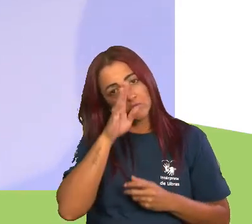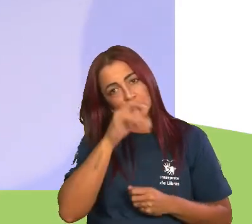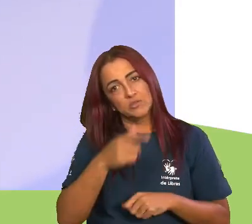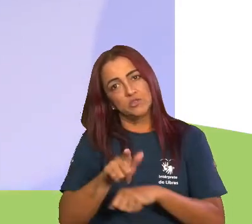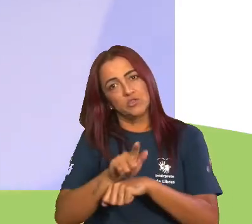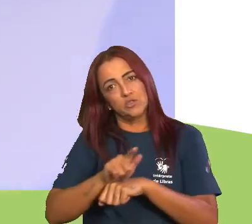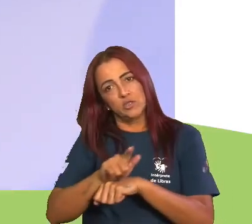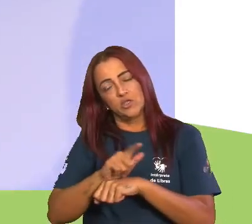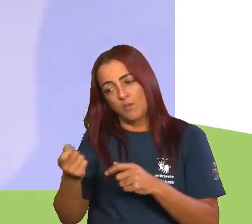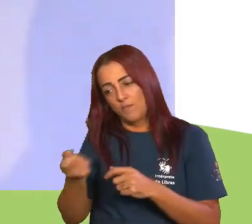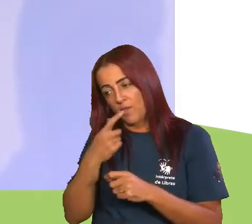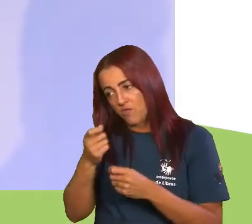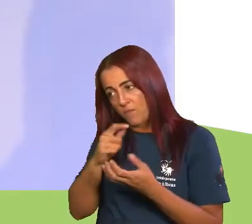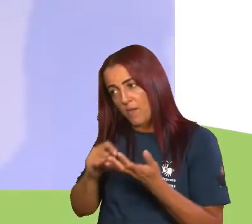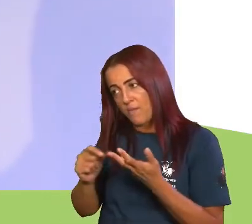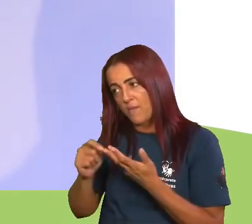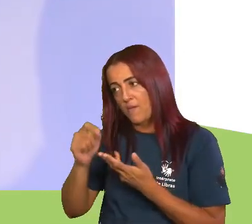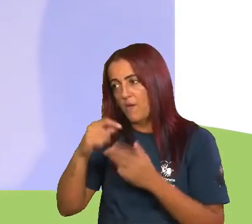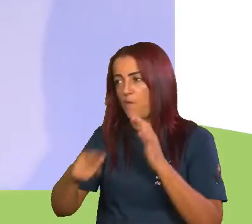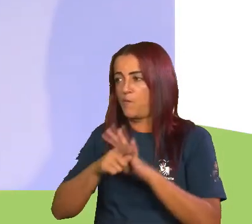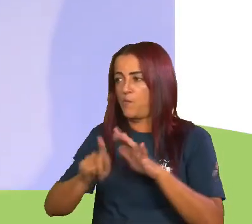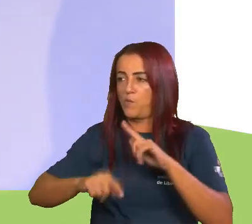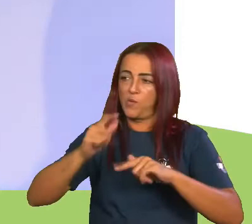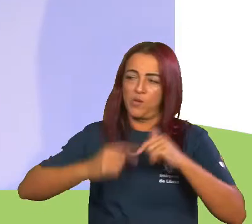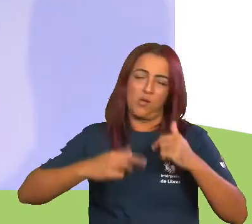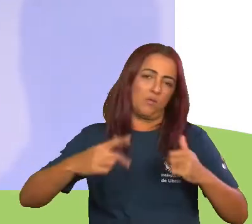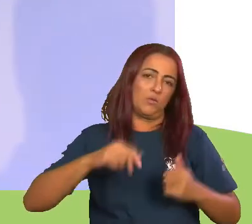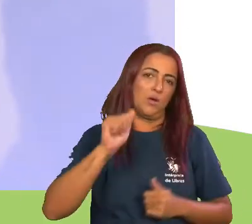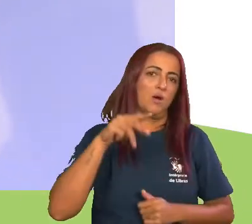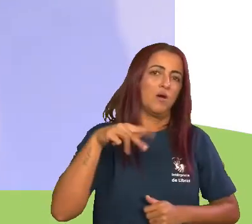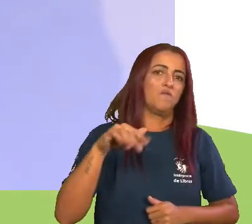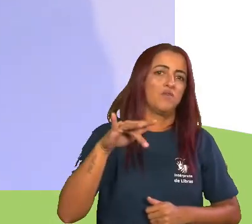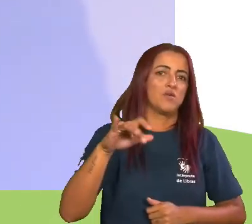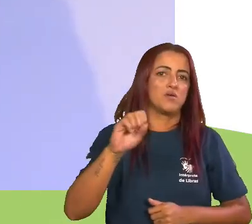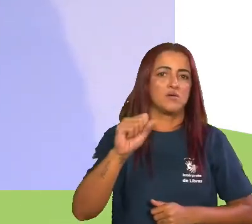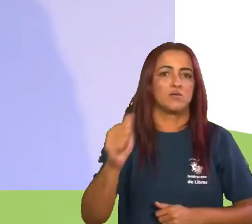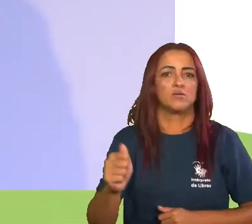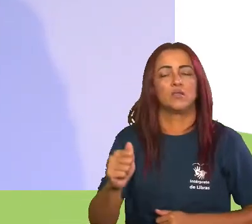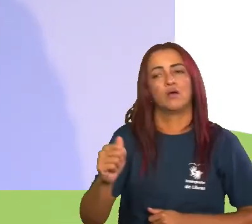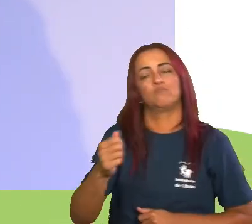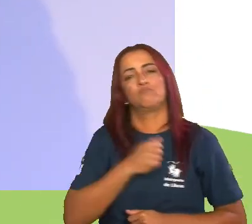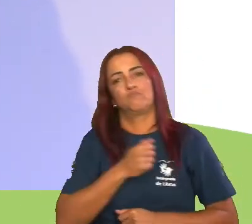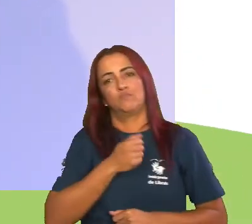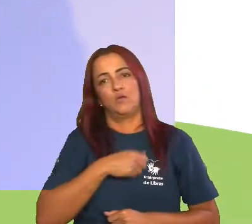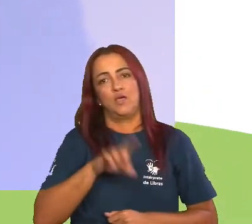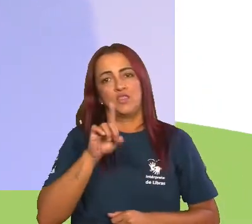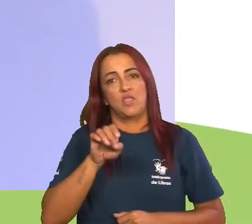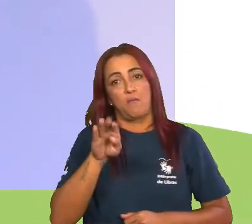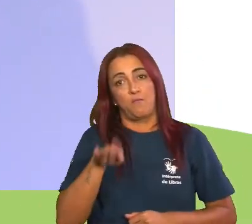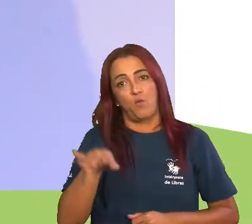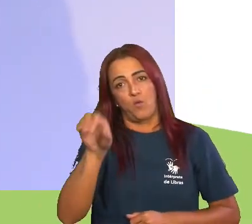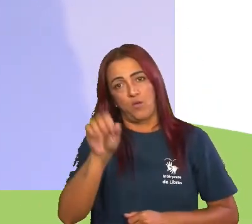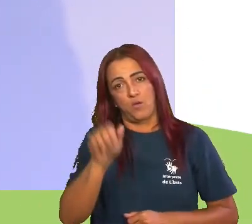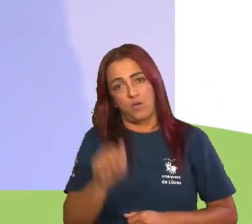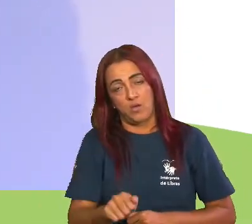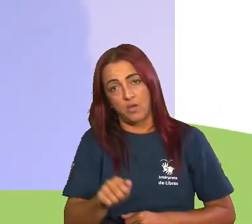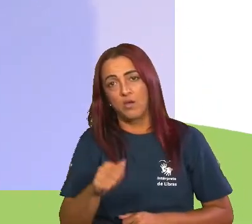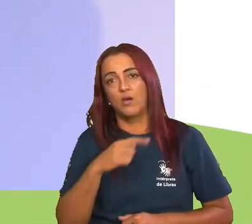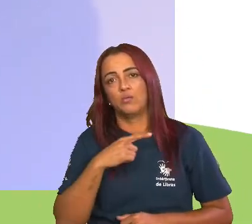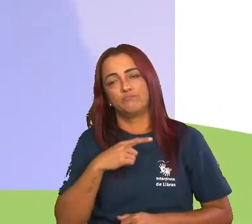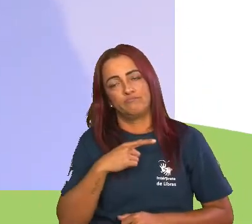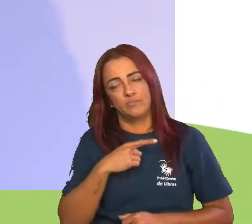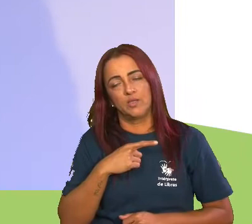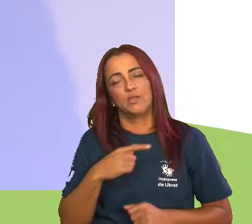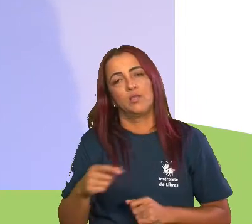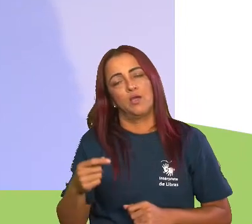gerente de medicamentos e produtos biológicos da Anvisa. Minha parceira e mana Débora Koch, né, a qual